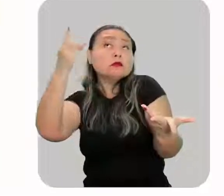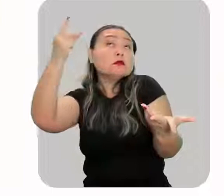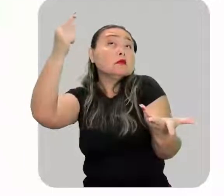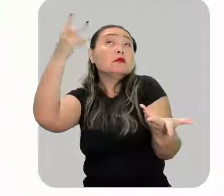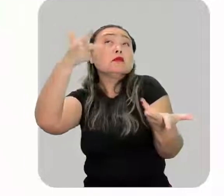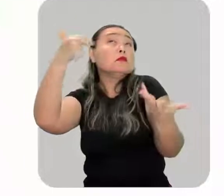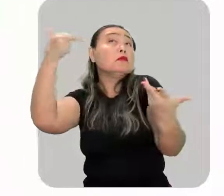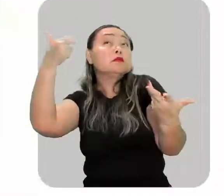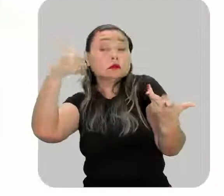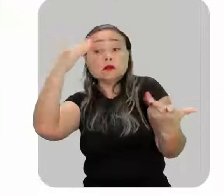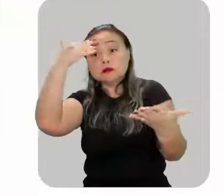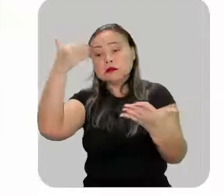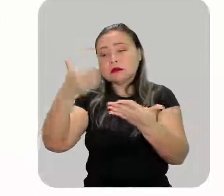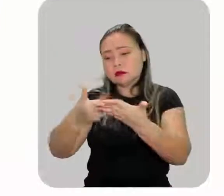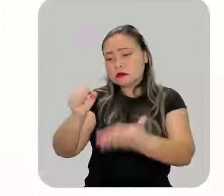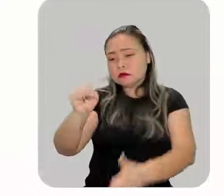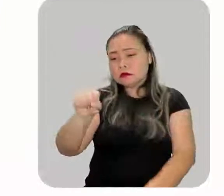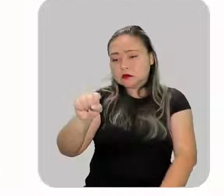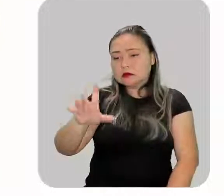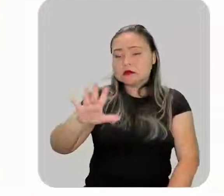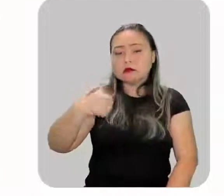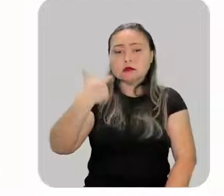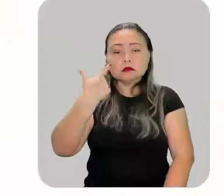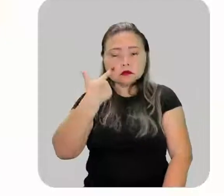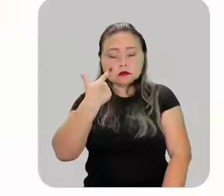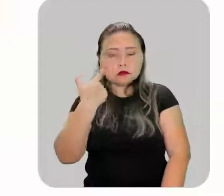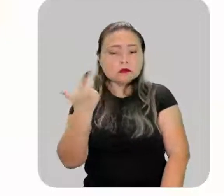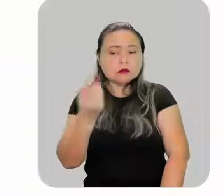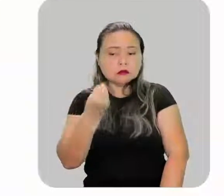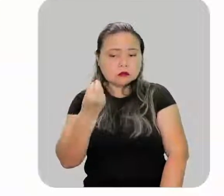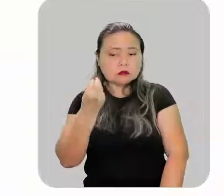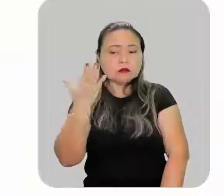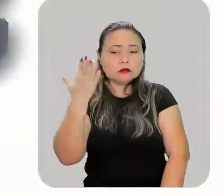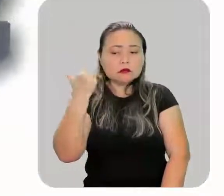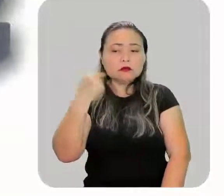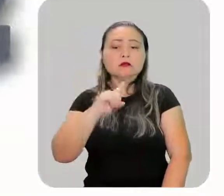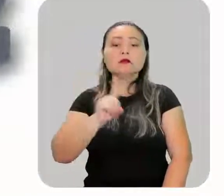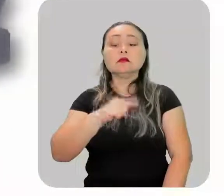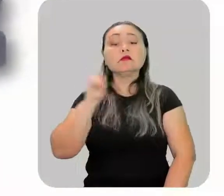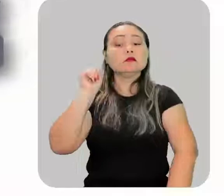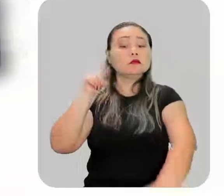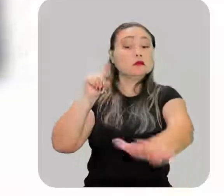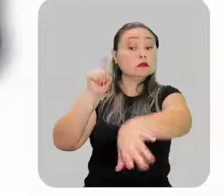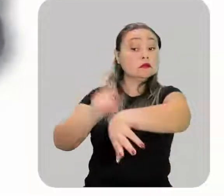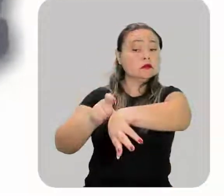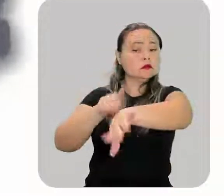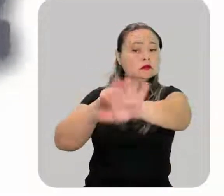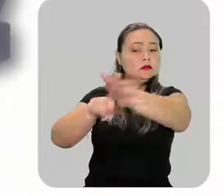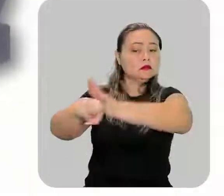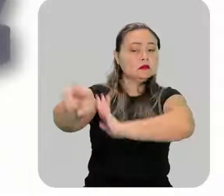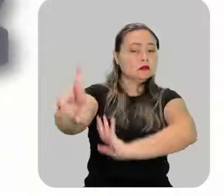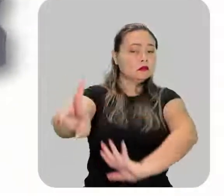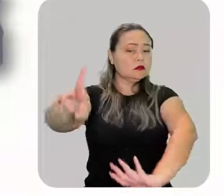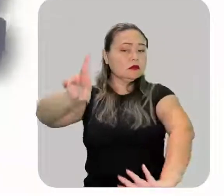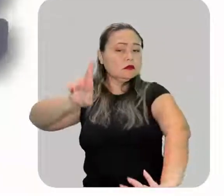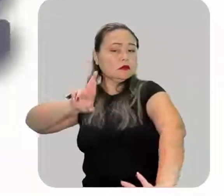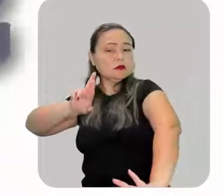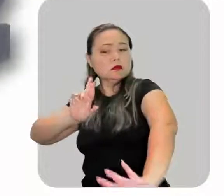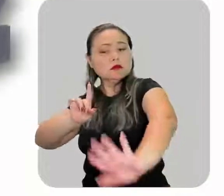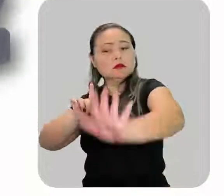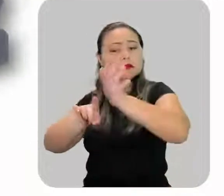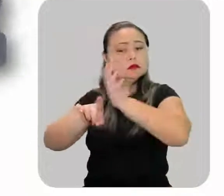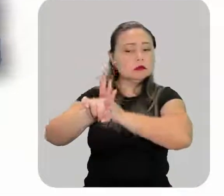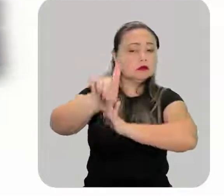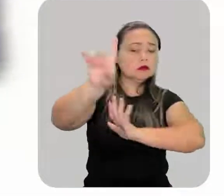algumas coisas? Acho que acredito que sim, né? Tem um jeito de descobrir. Tem um jeito. É hora do quiz! Então a gente